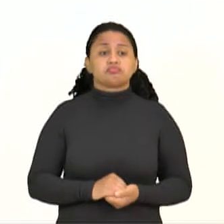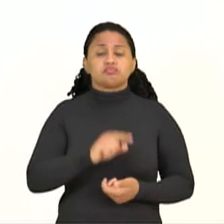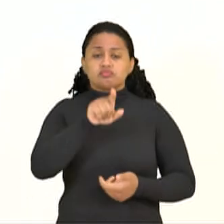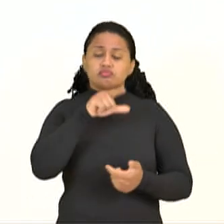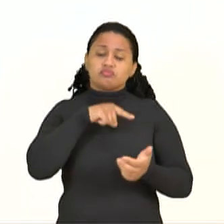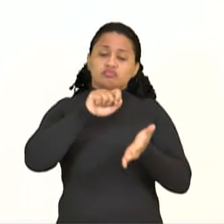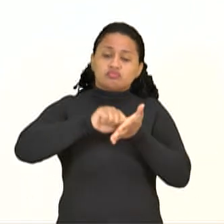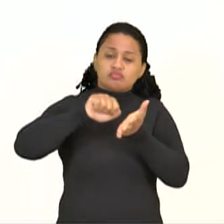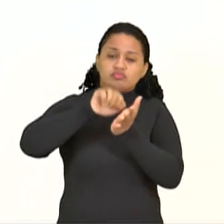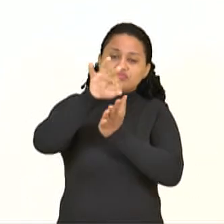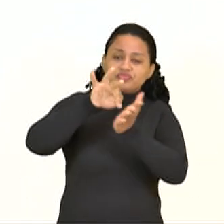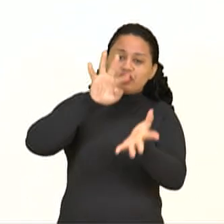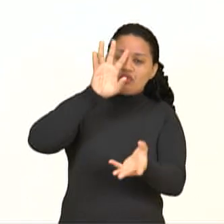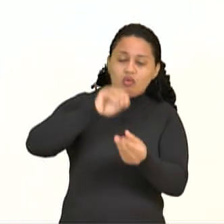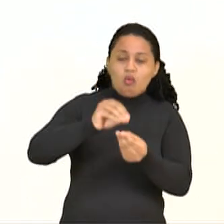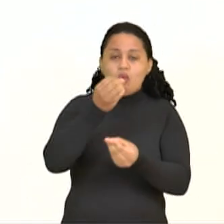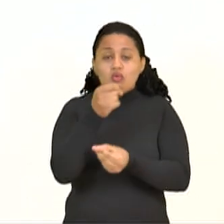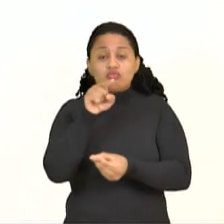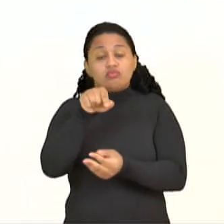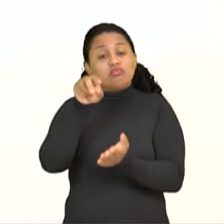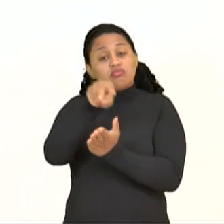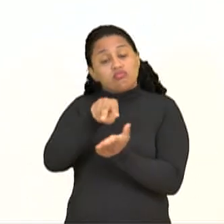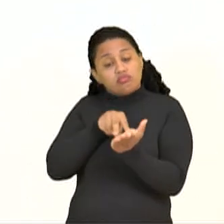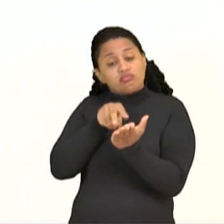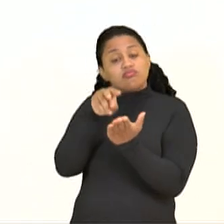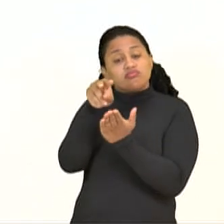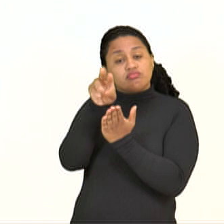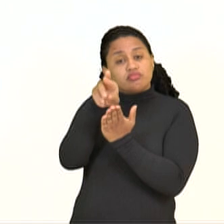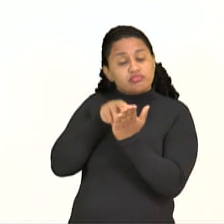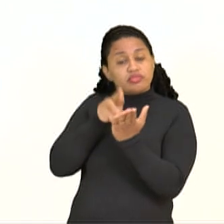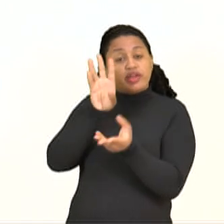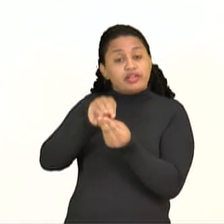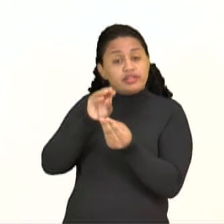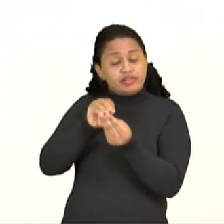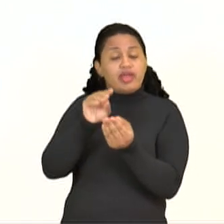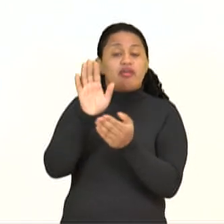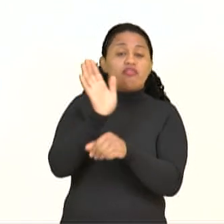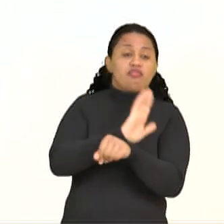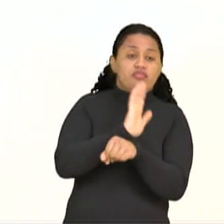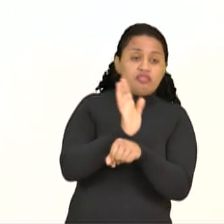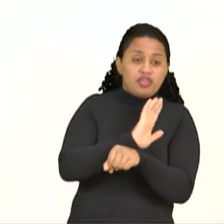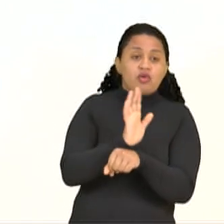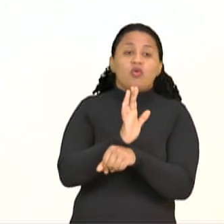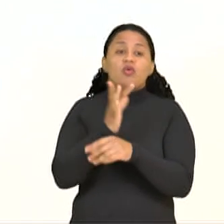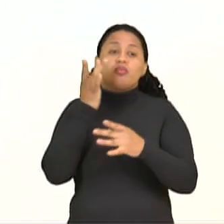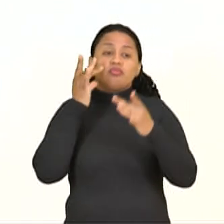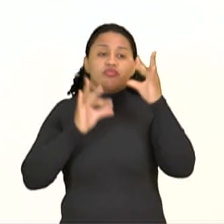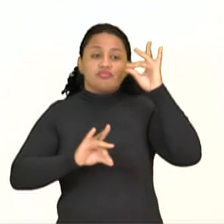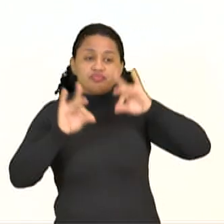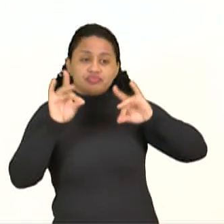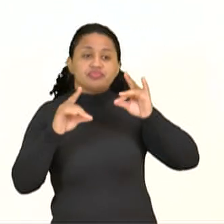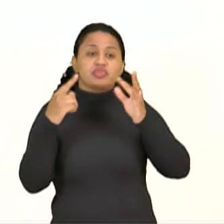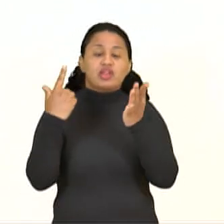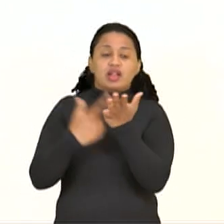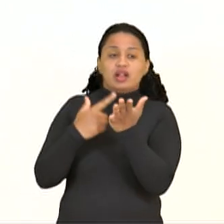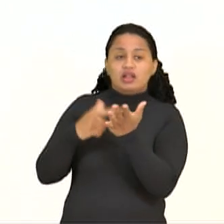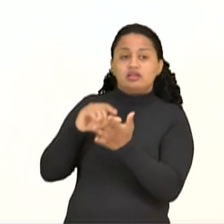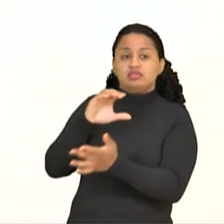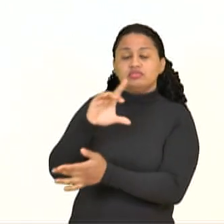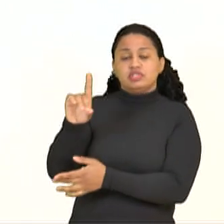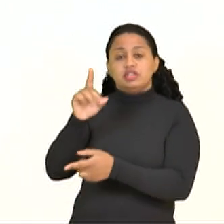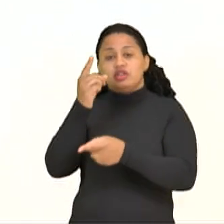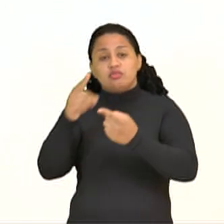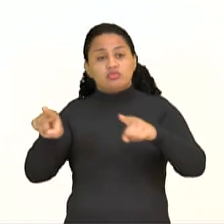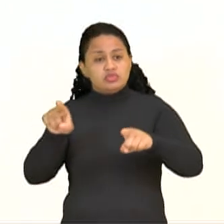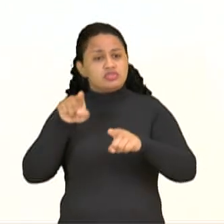resenhou ou leu alguma resenha de algum filme, peça, disco, música ou livro? Sabe qual a finalidade de